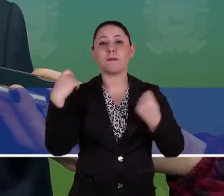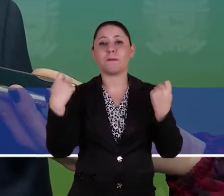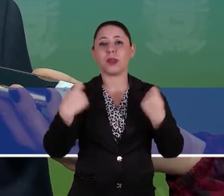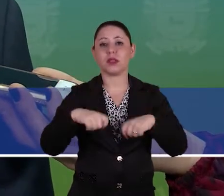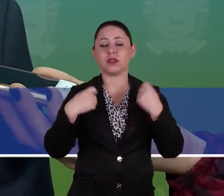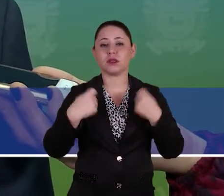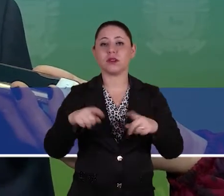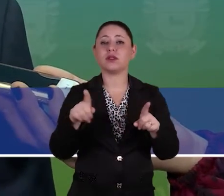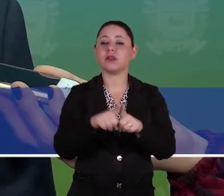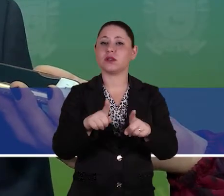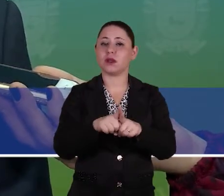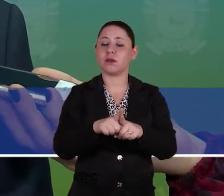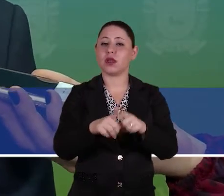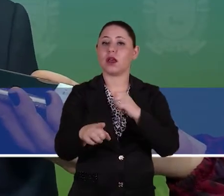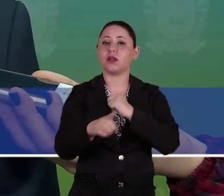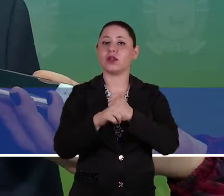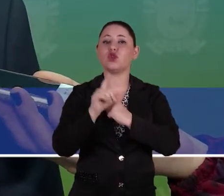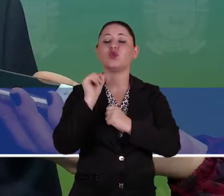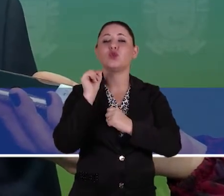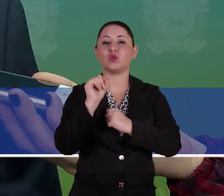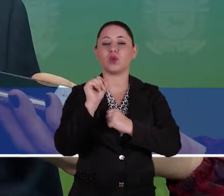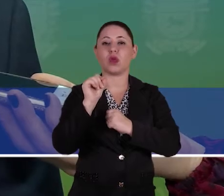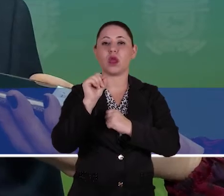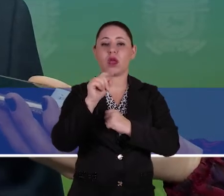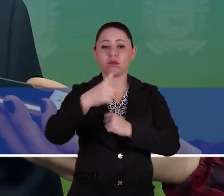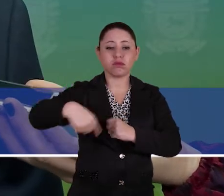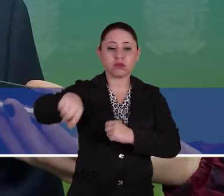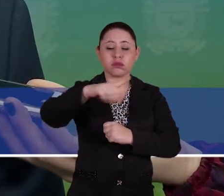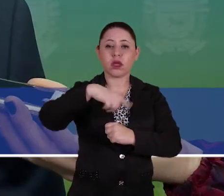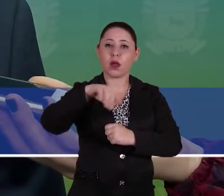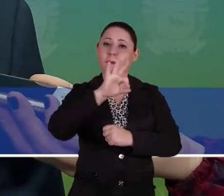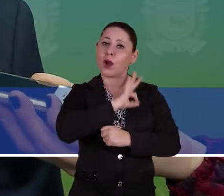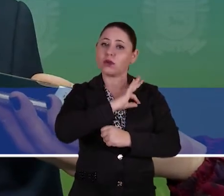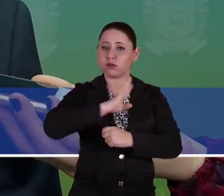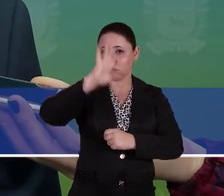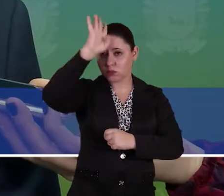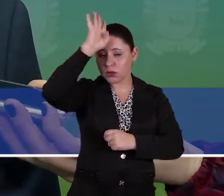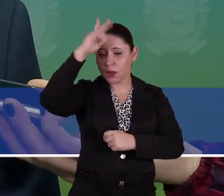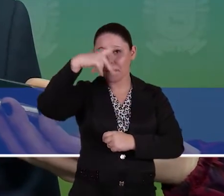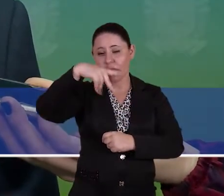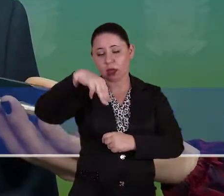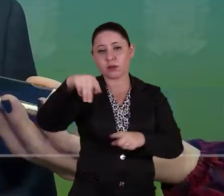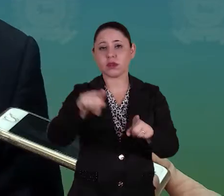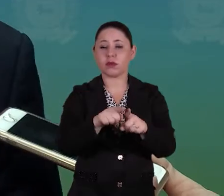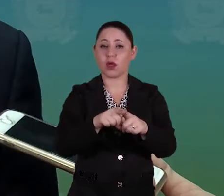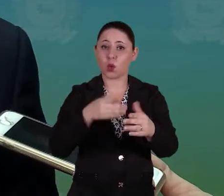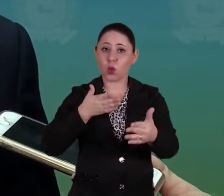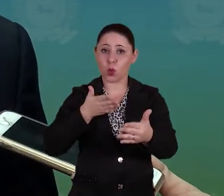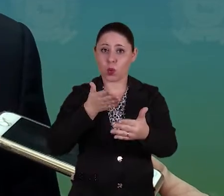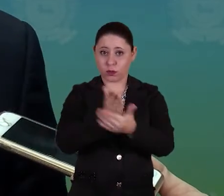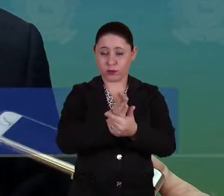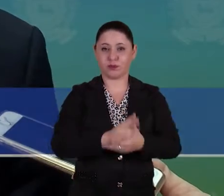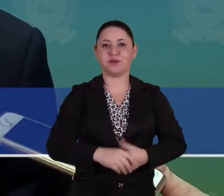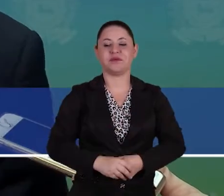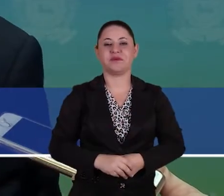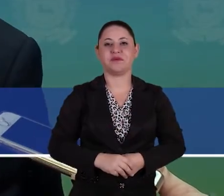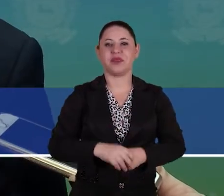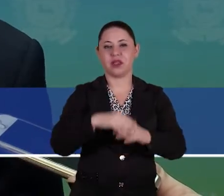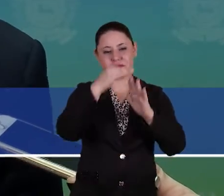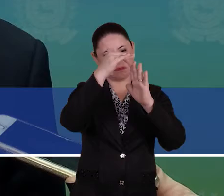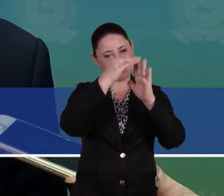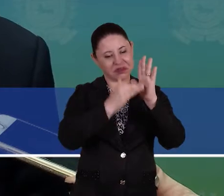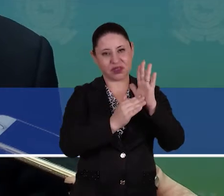também aos interesses dos nossos policiais militares e bombeiros militares. Com a aprovação